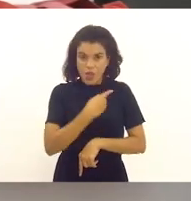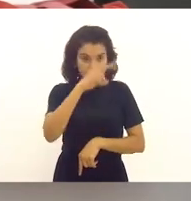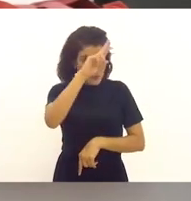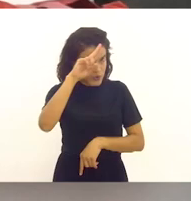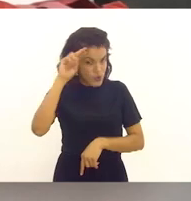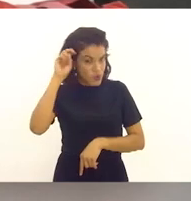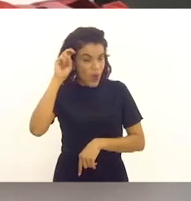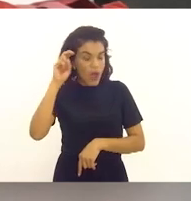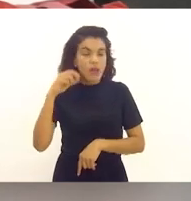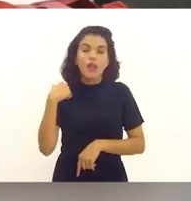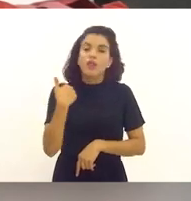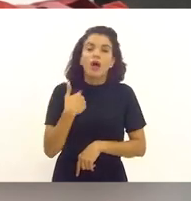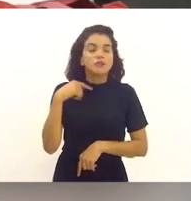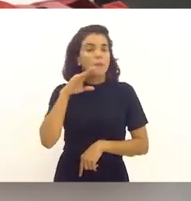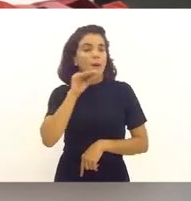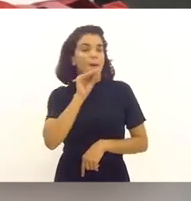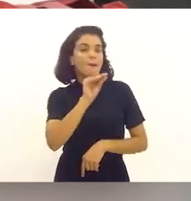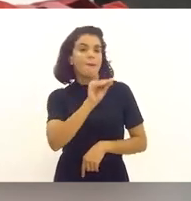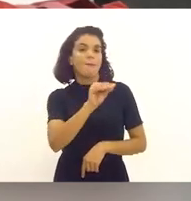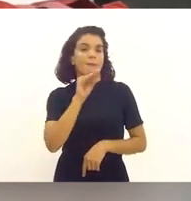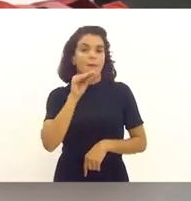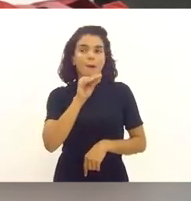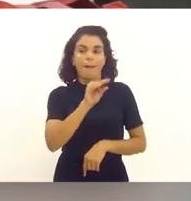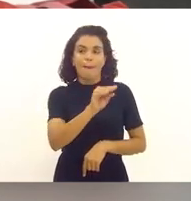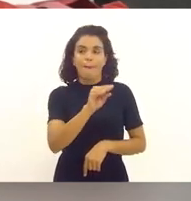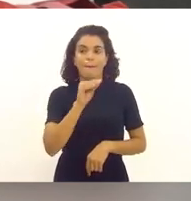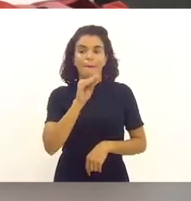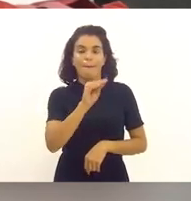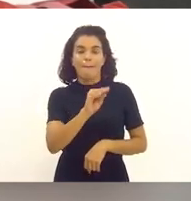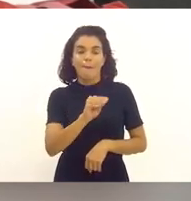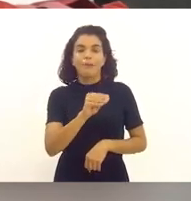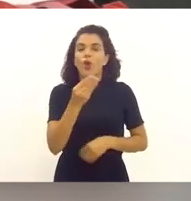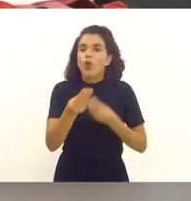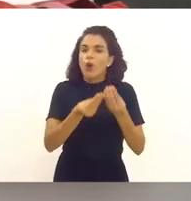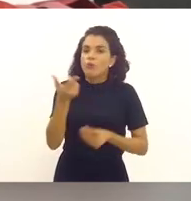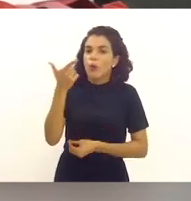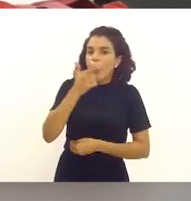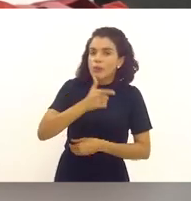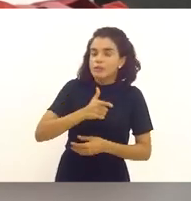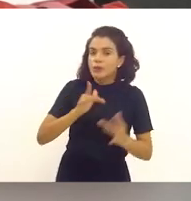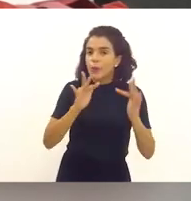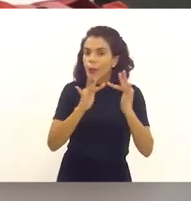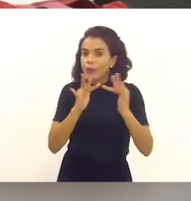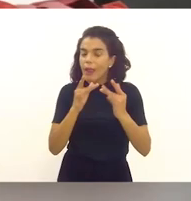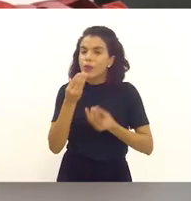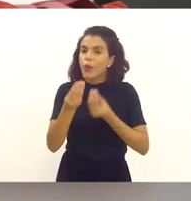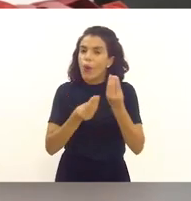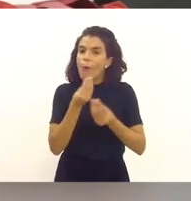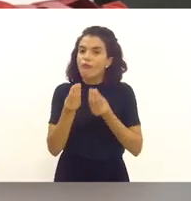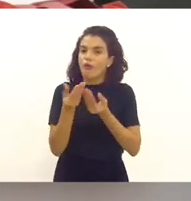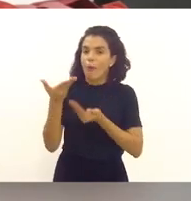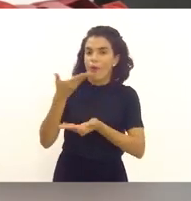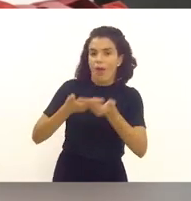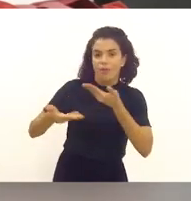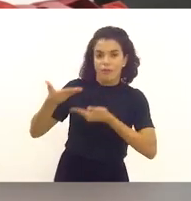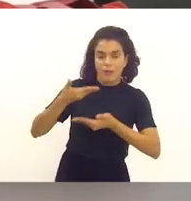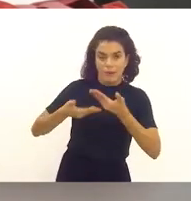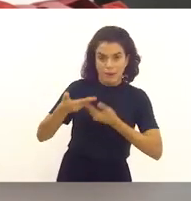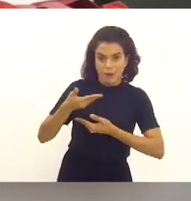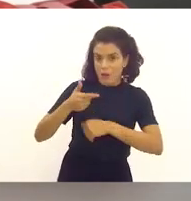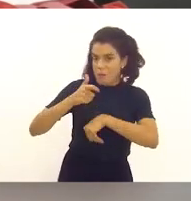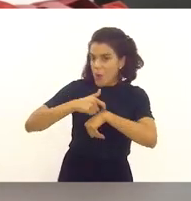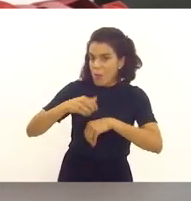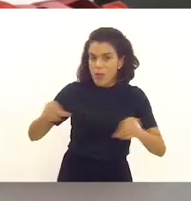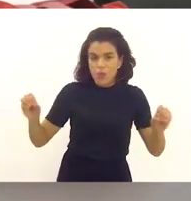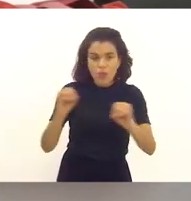nós apenas falamos sobre como a gente acessou aquele serviço e como fomos atendidas em momento